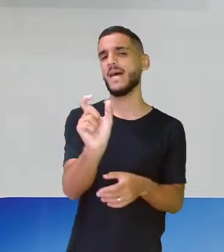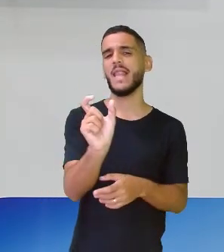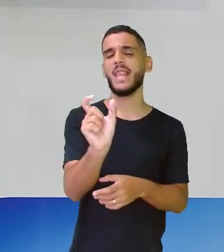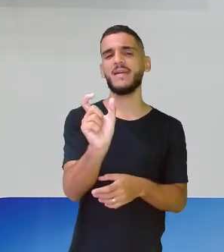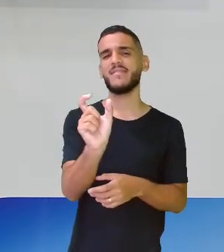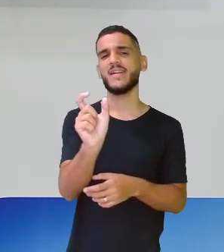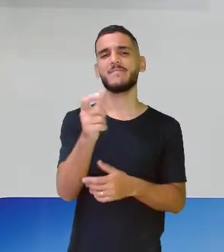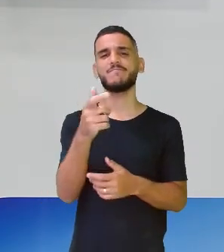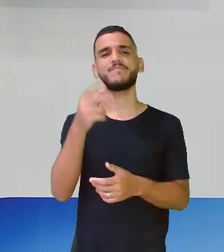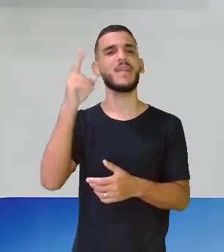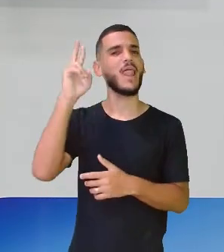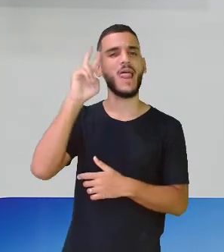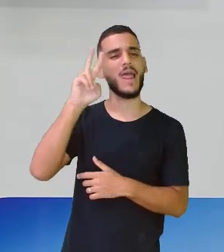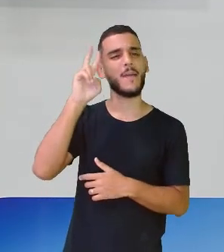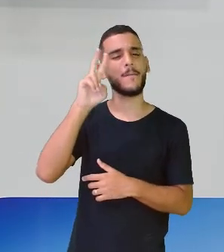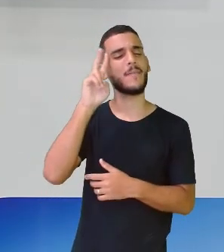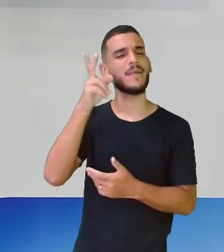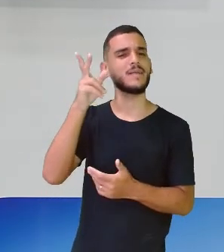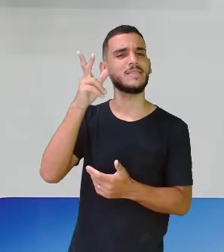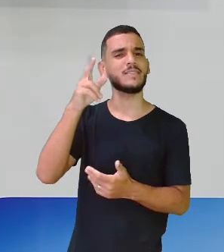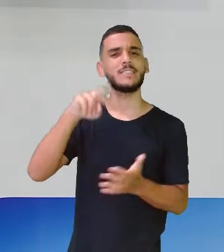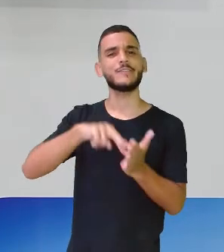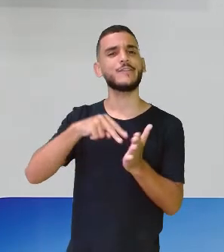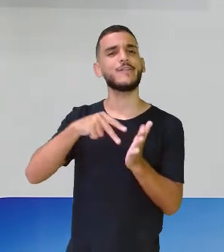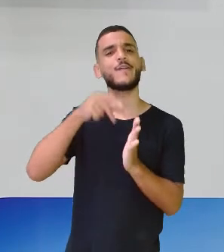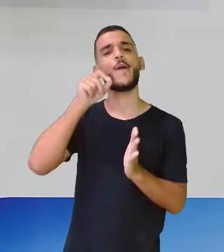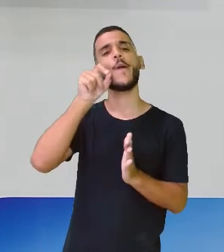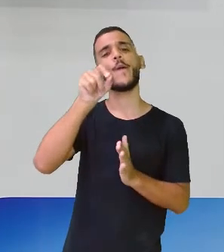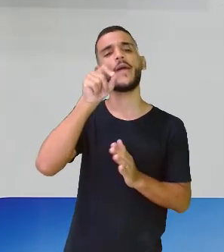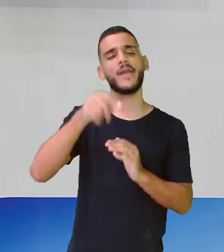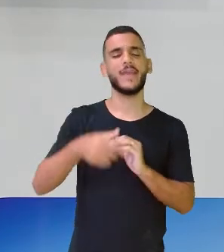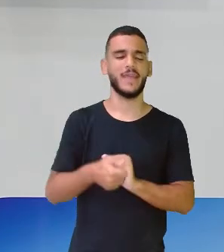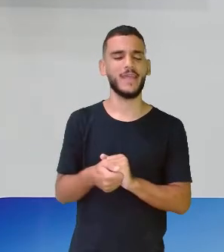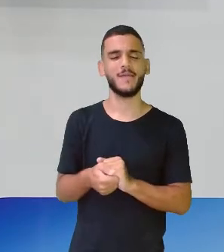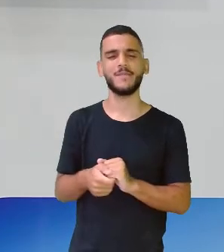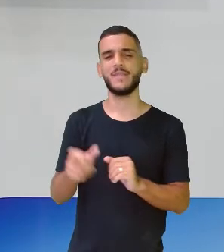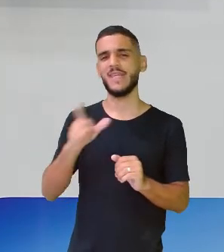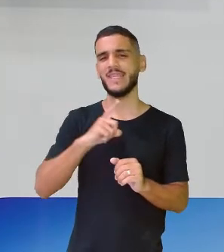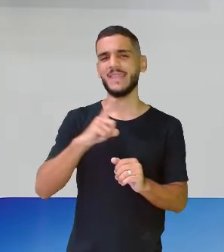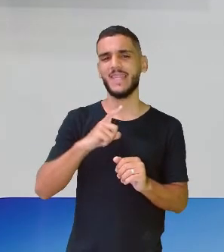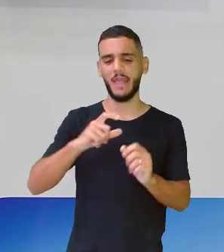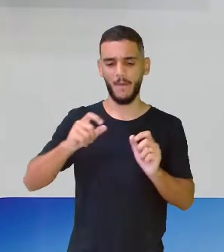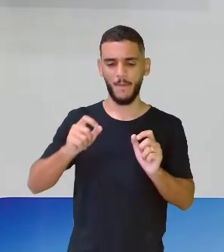lembrança, ela é uma palavra derivada de que palavra? Será que vocês sabem?